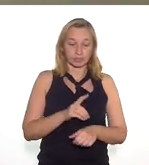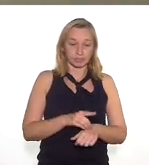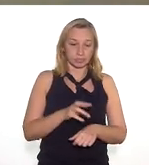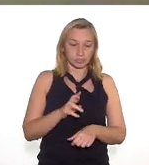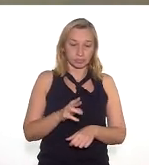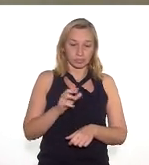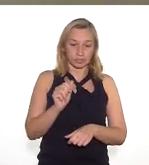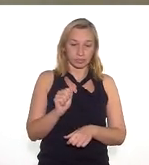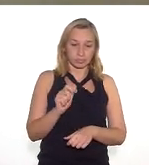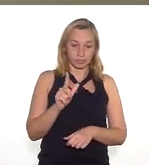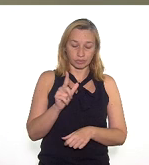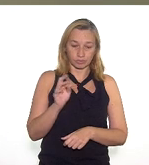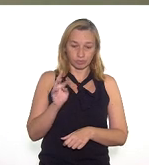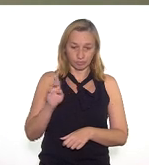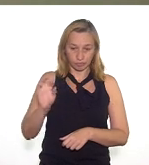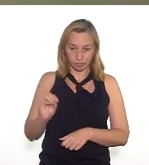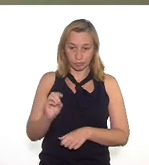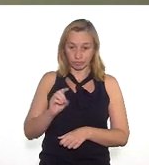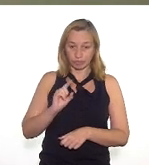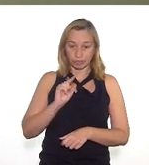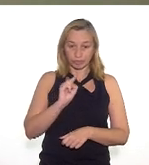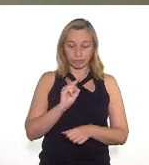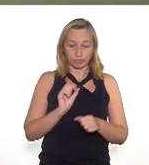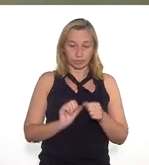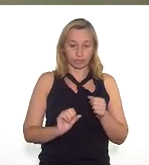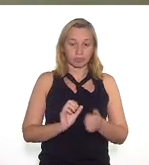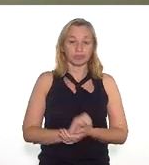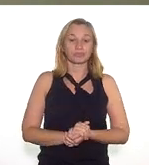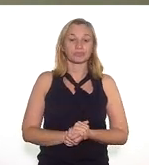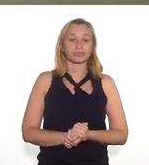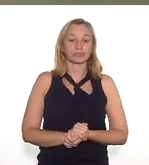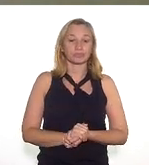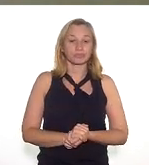Renault que ele faz o